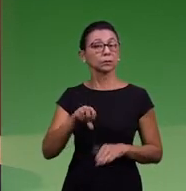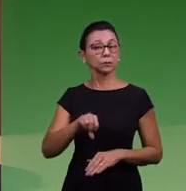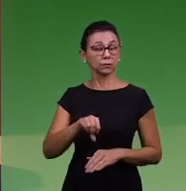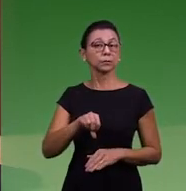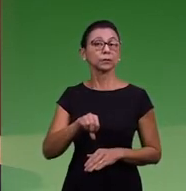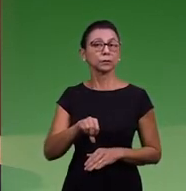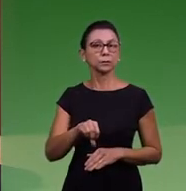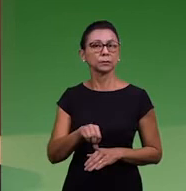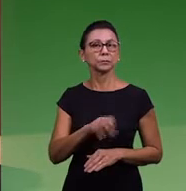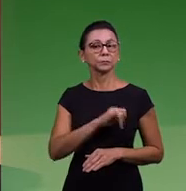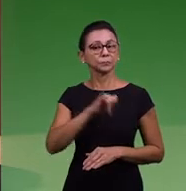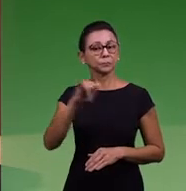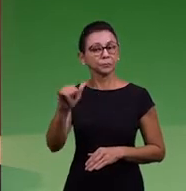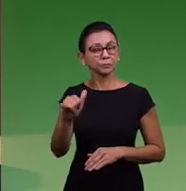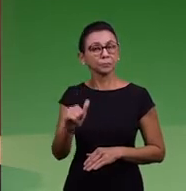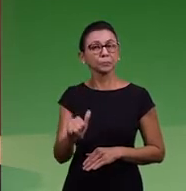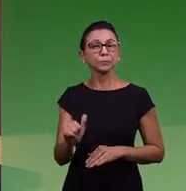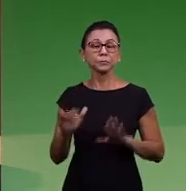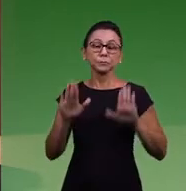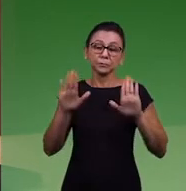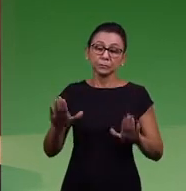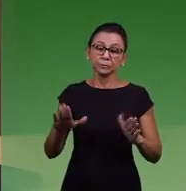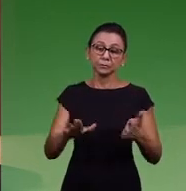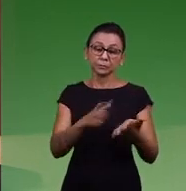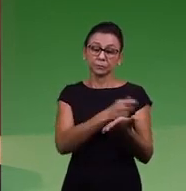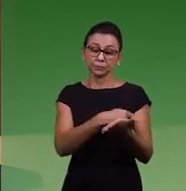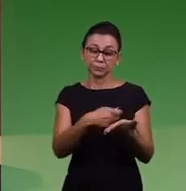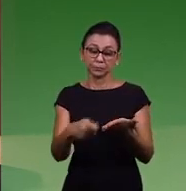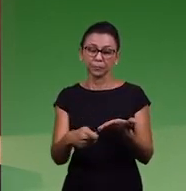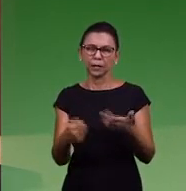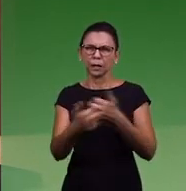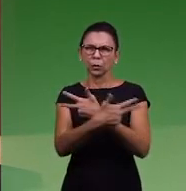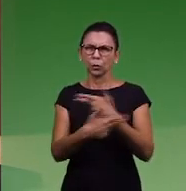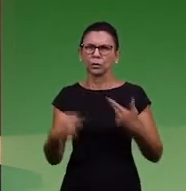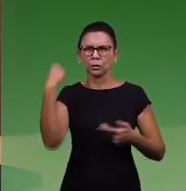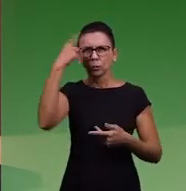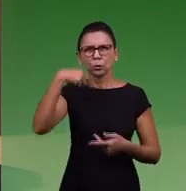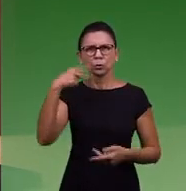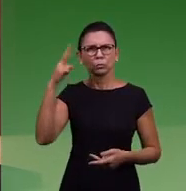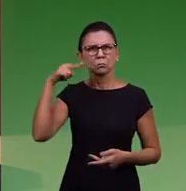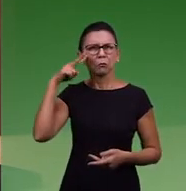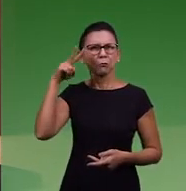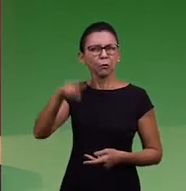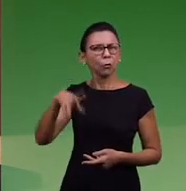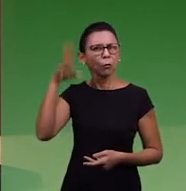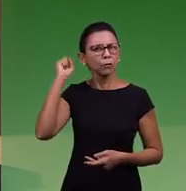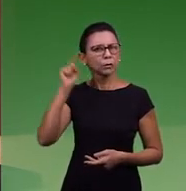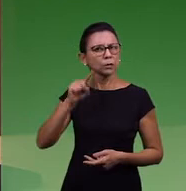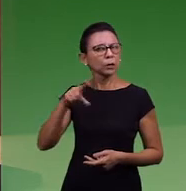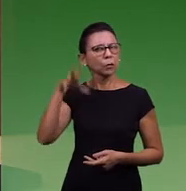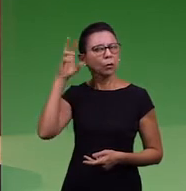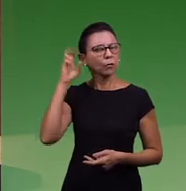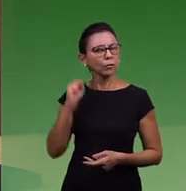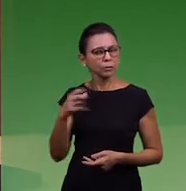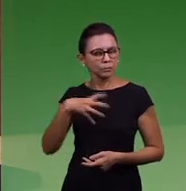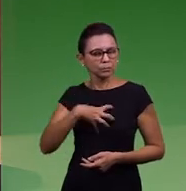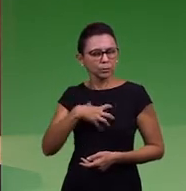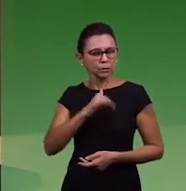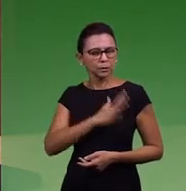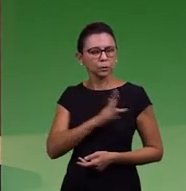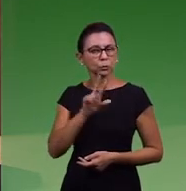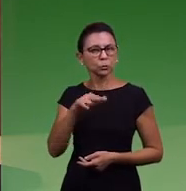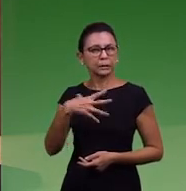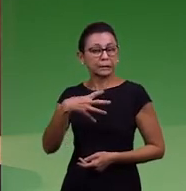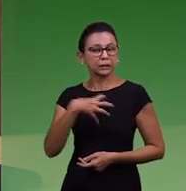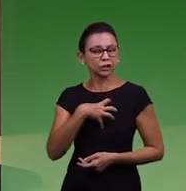verso 9, e que diz o seguinte: mas como está escrito, as coisas que o olho não viu e o ouvido não ouviu e não subiram ao